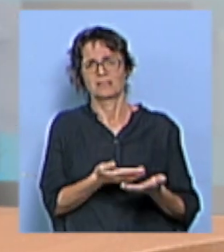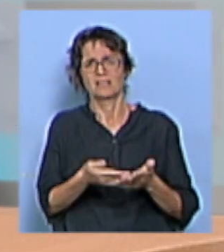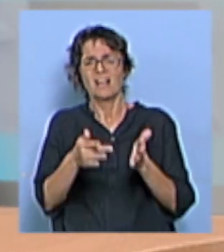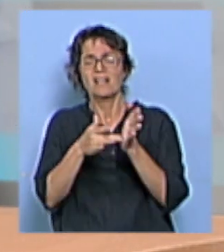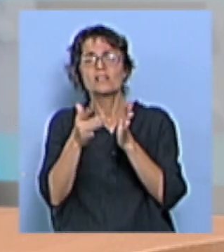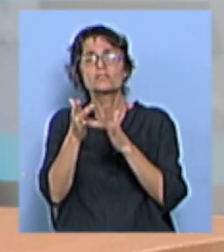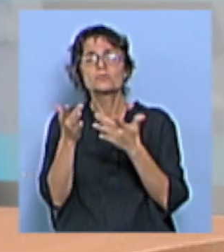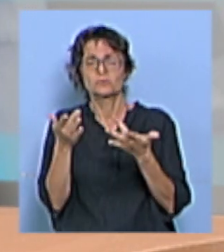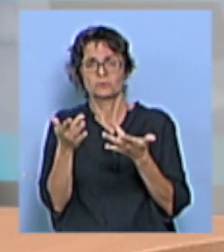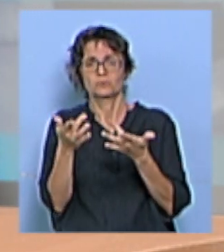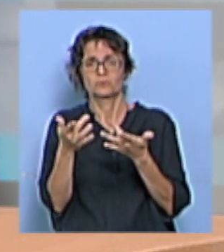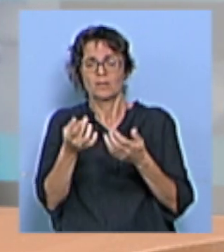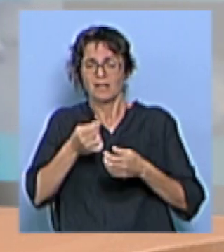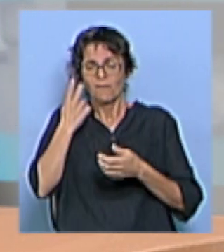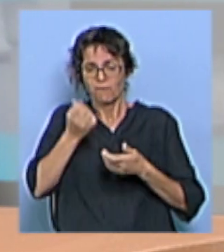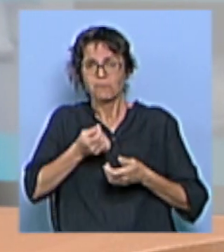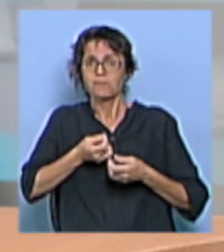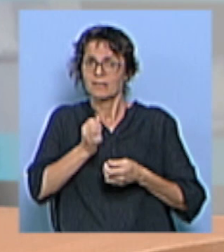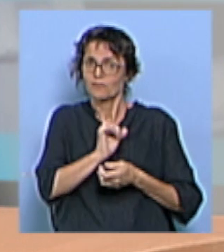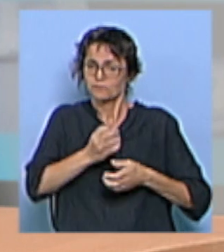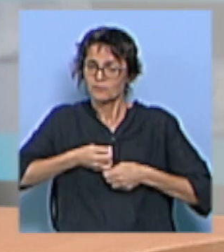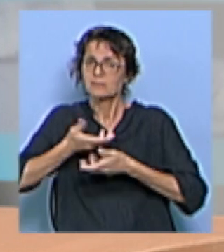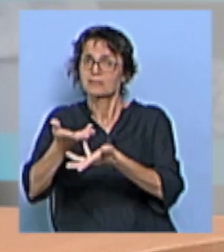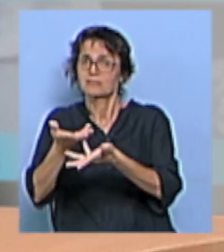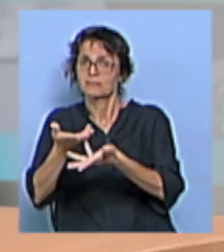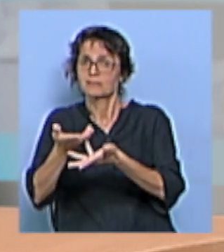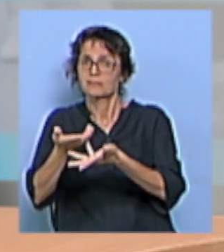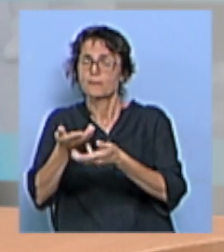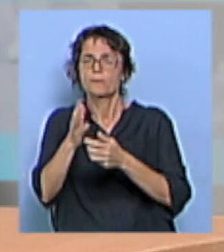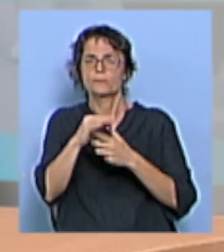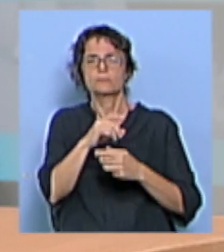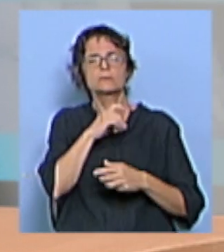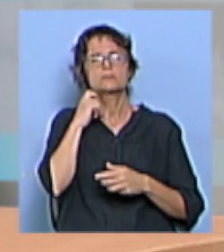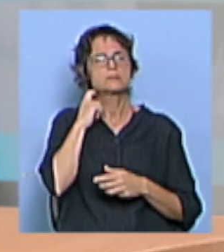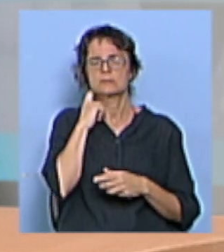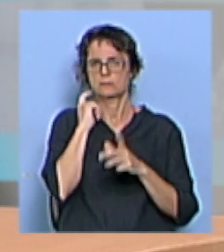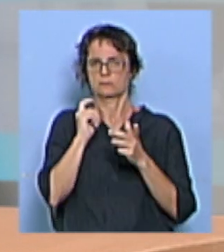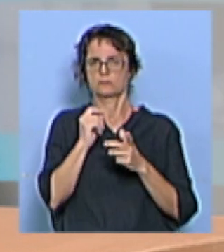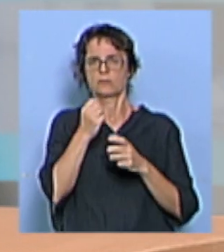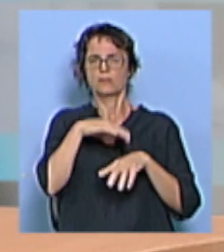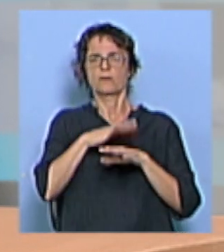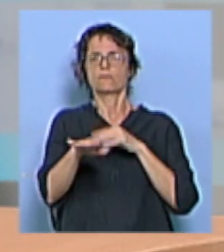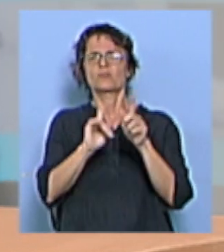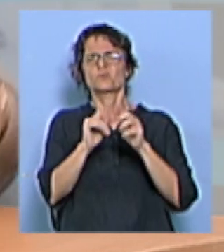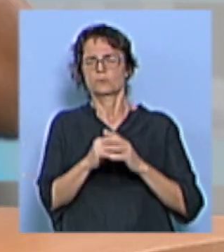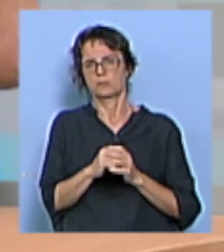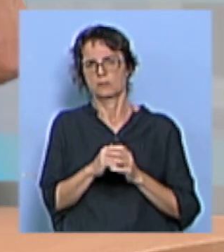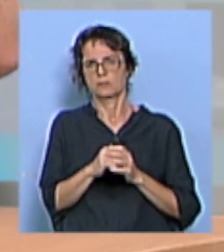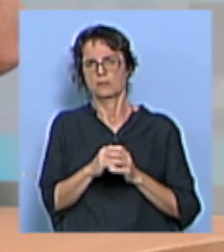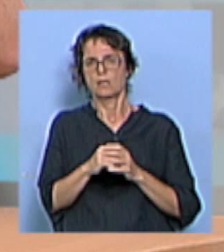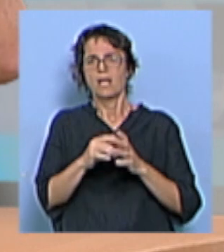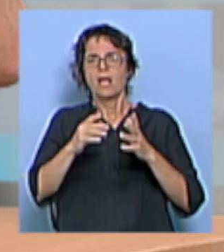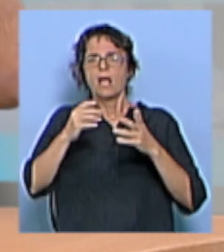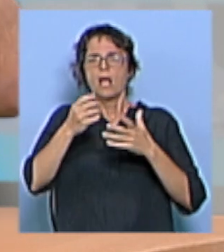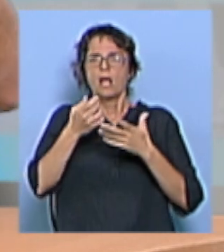fez isso. Ser sacerdote e sacrificar-se não é andar a sacrificar animais ou coisas externas.